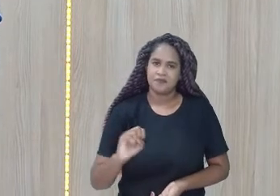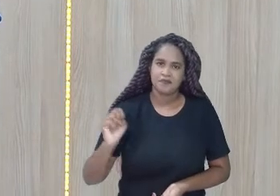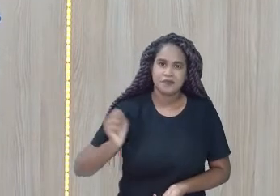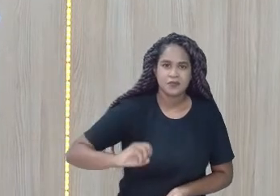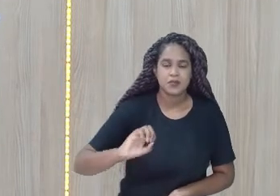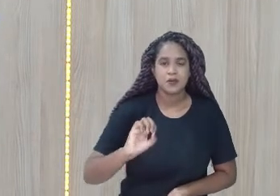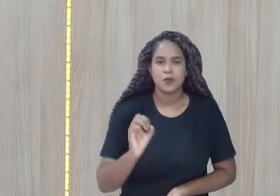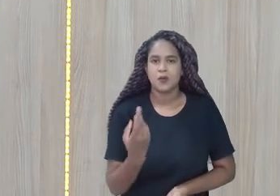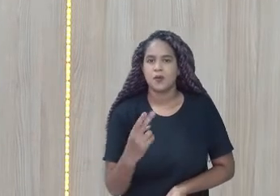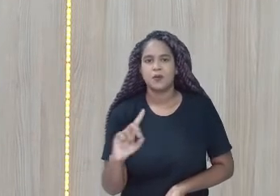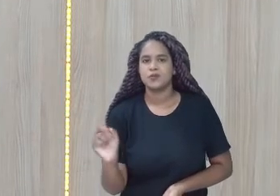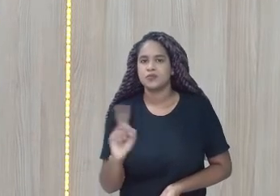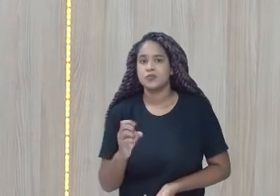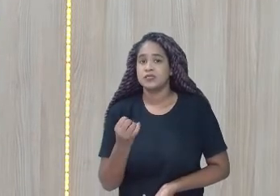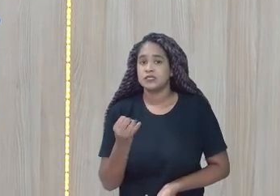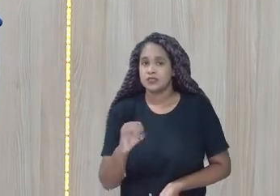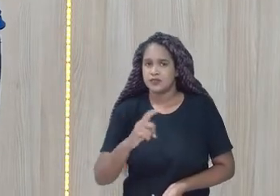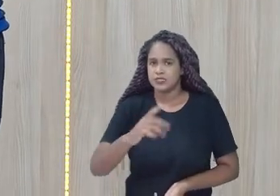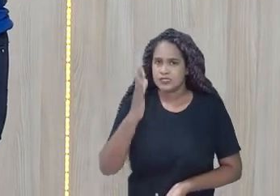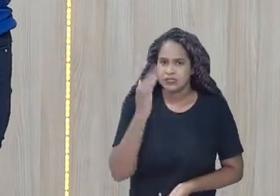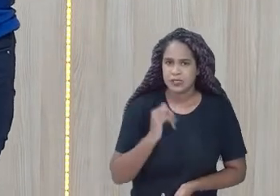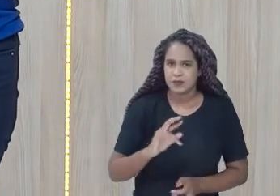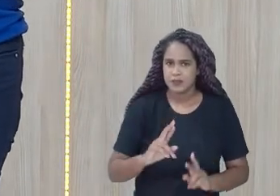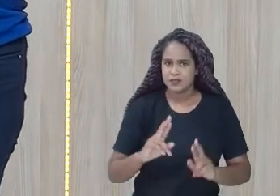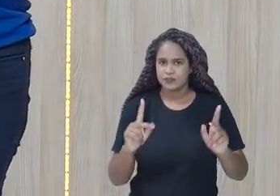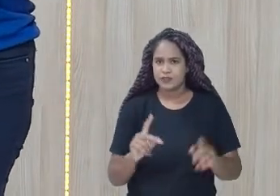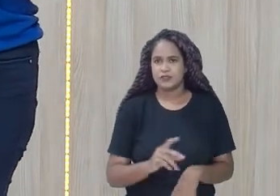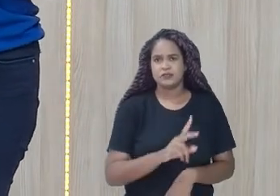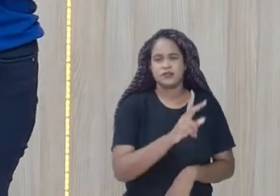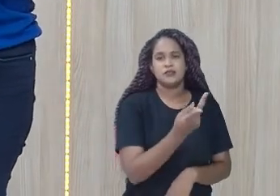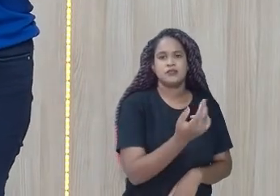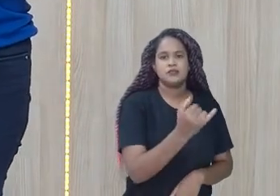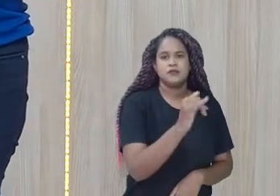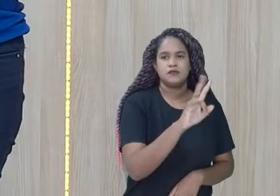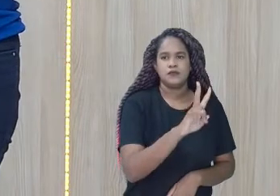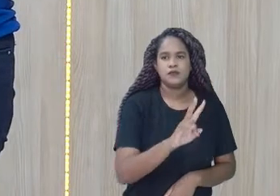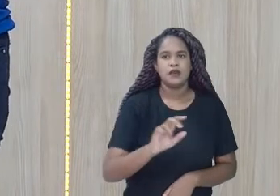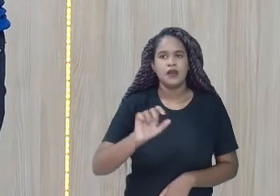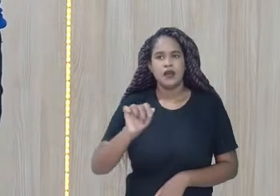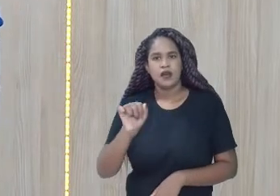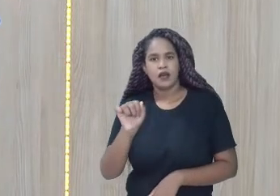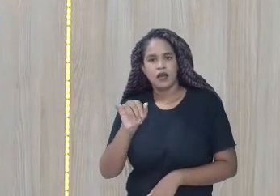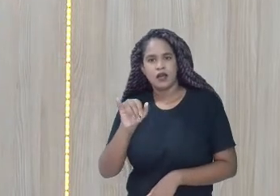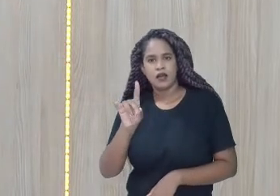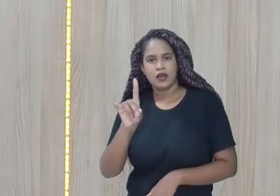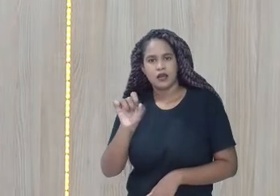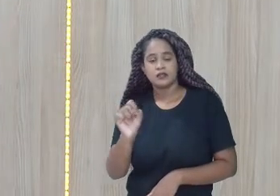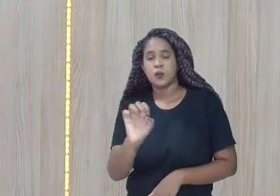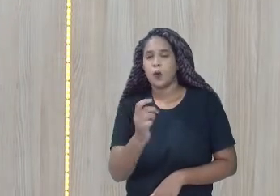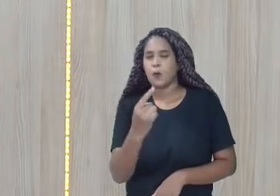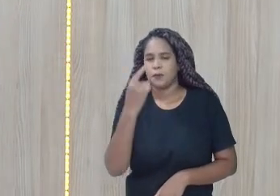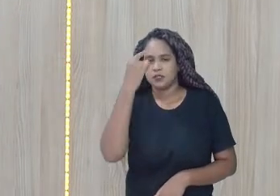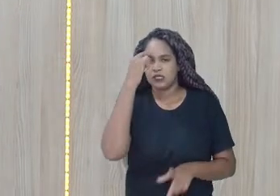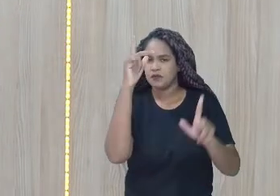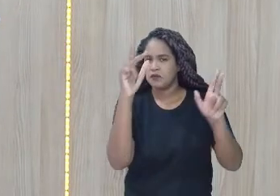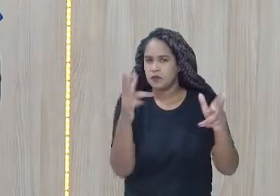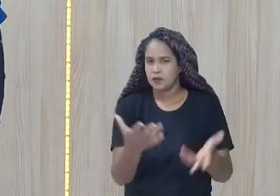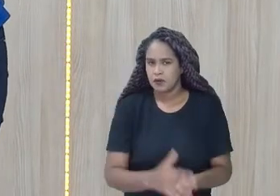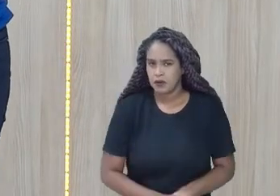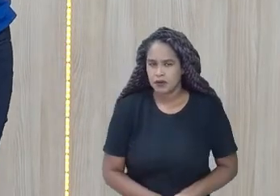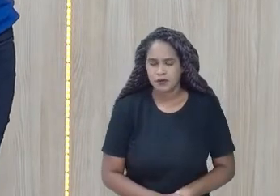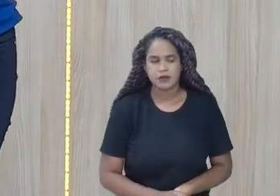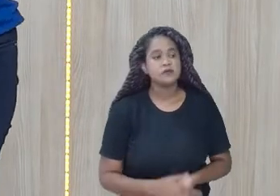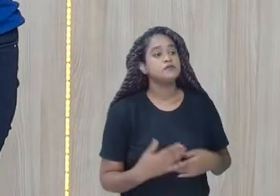ou não. Se vocês tinham conhecimento dessa diferença ou se vocês achavam que seria a mesma coisa. E aí,